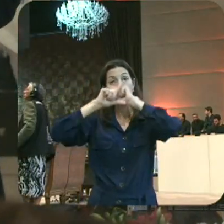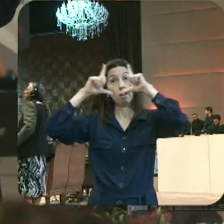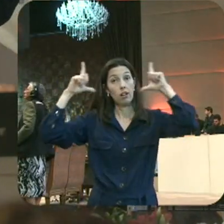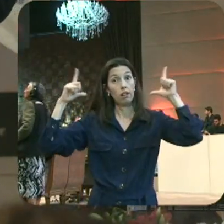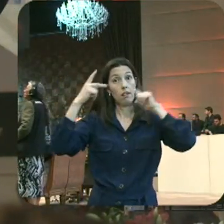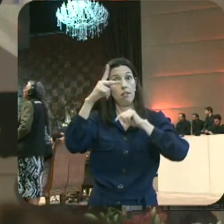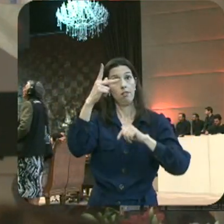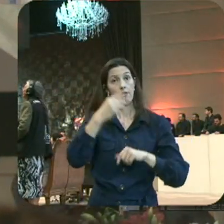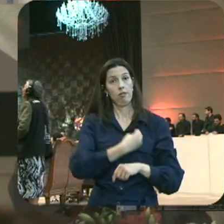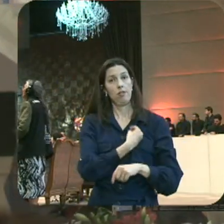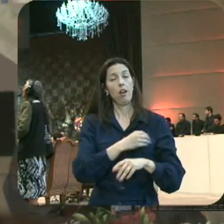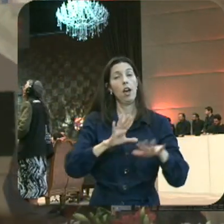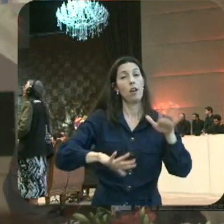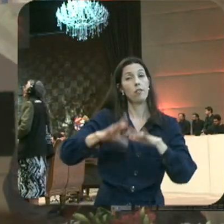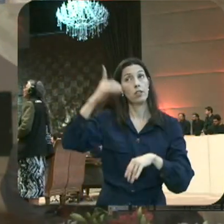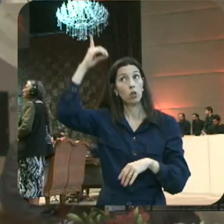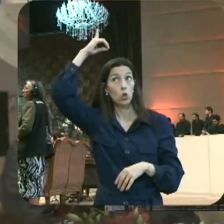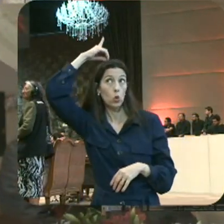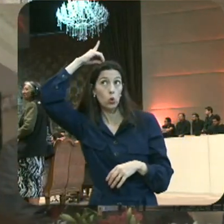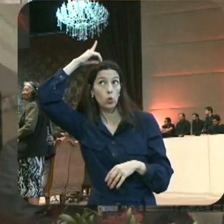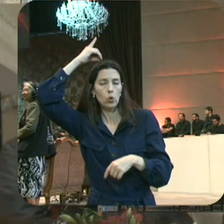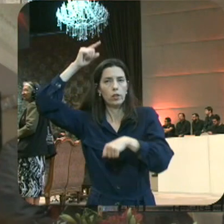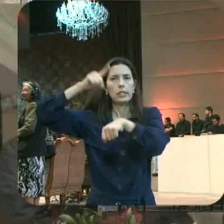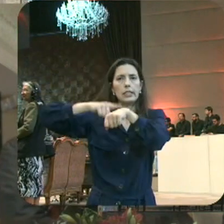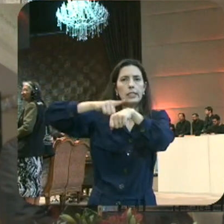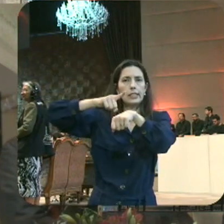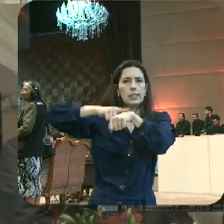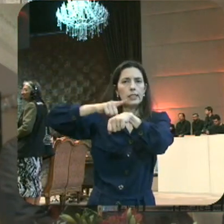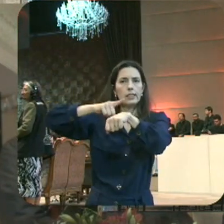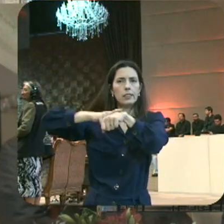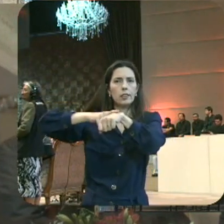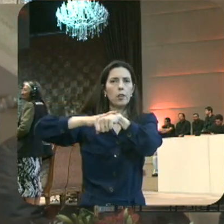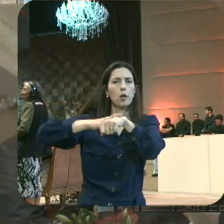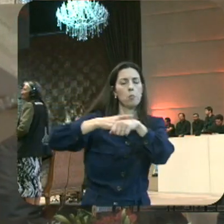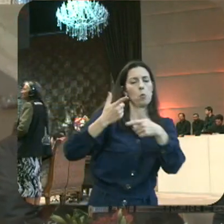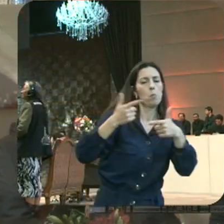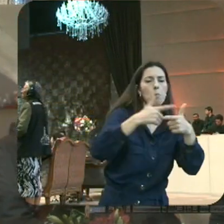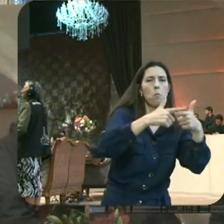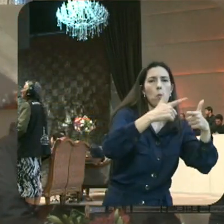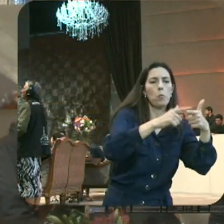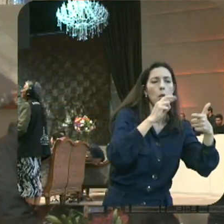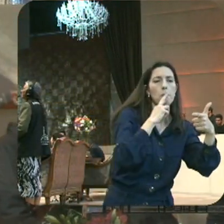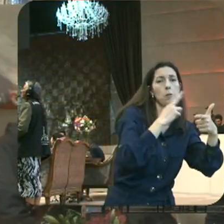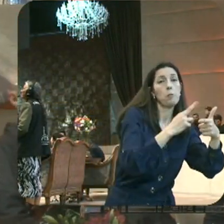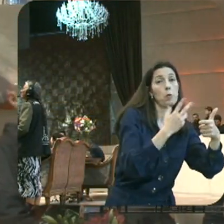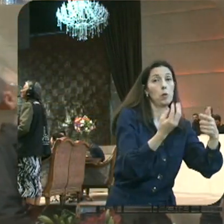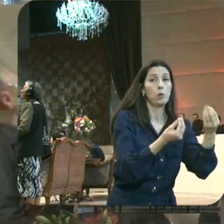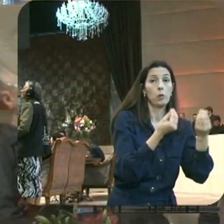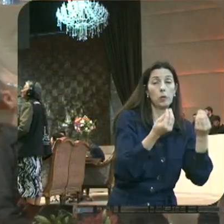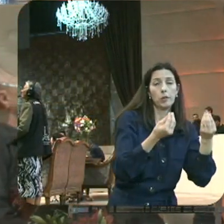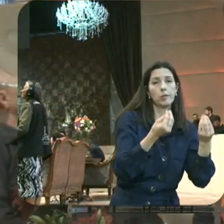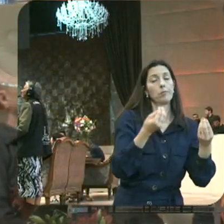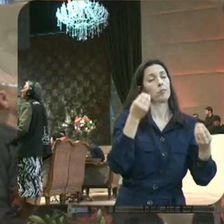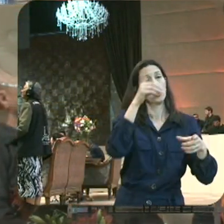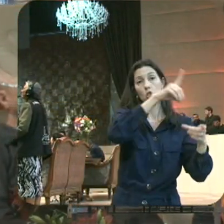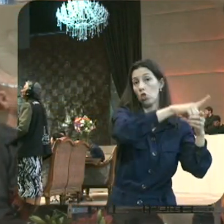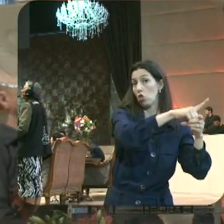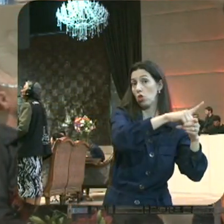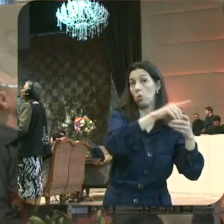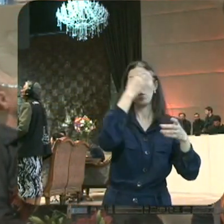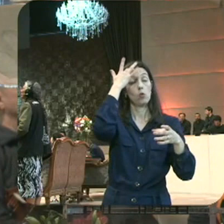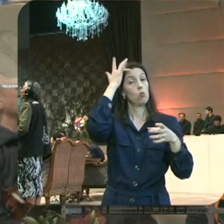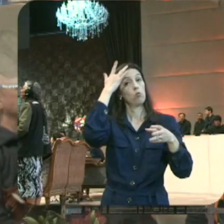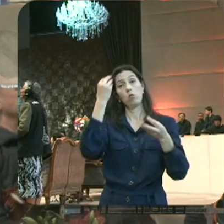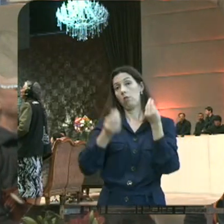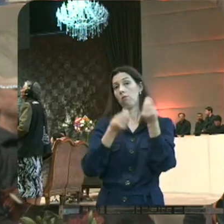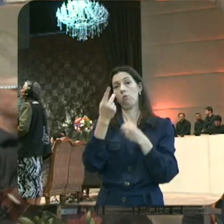quem sabe o teu dom, o teu tempo, a maneira como você está resolvendo problemas, o dízimo, eu não sei que área da